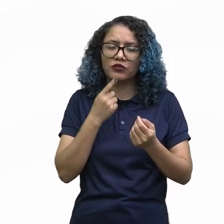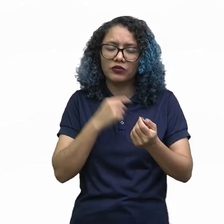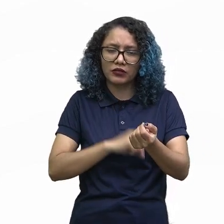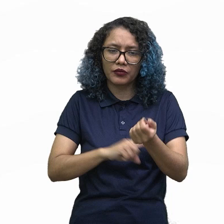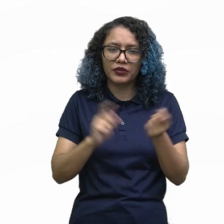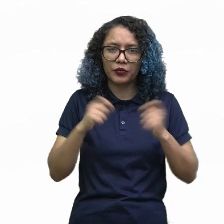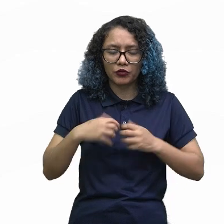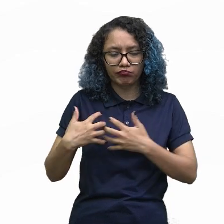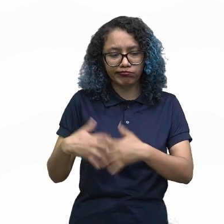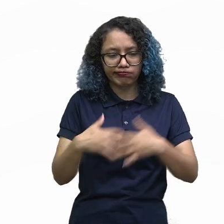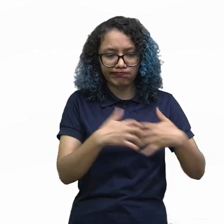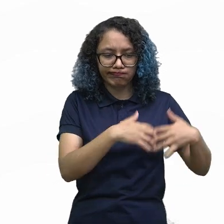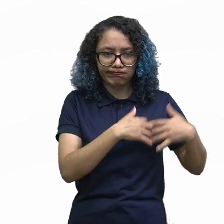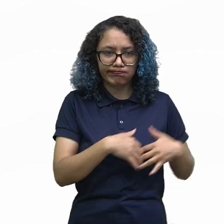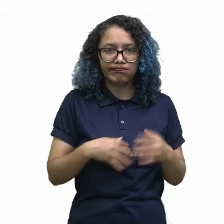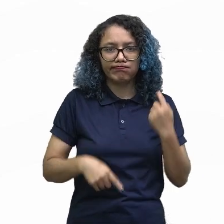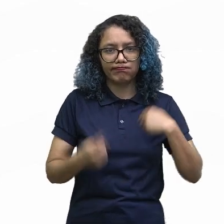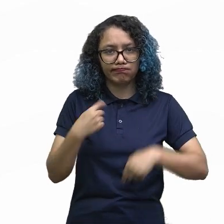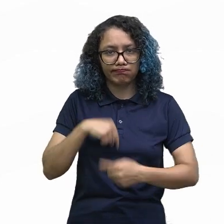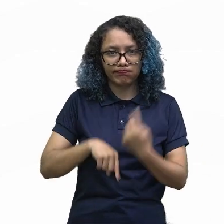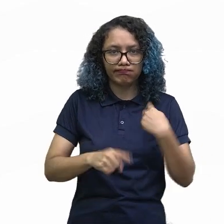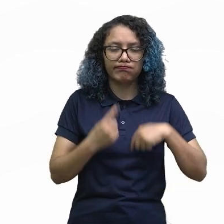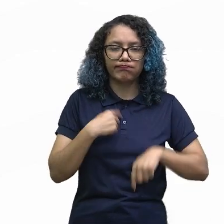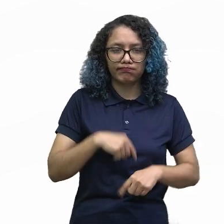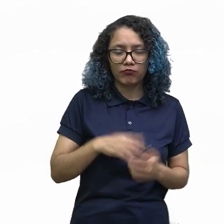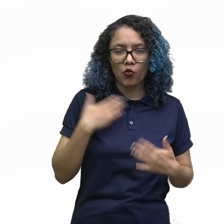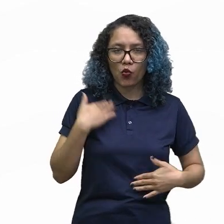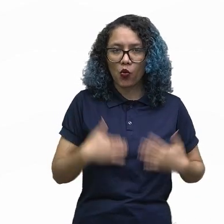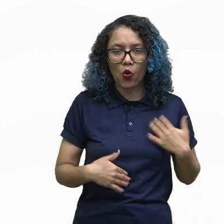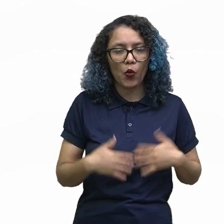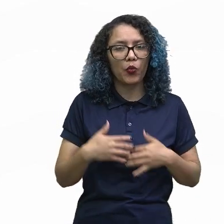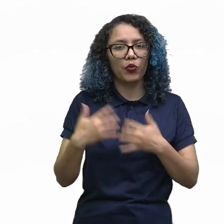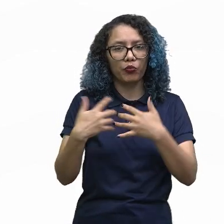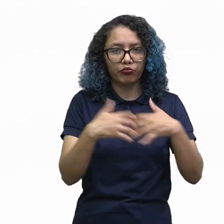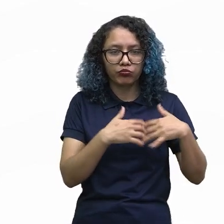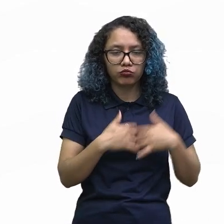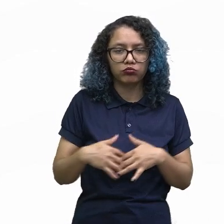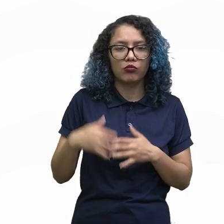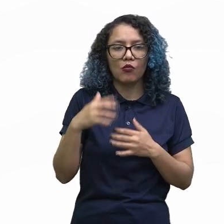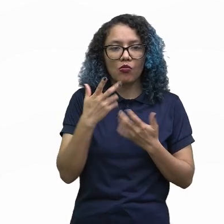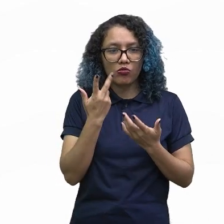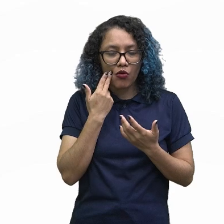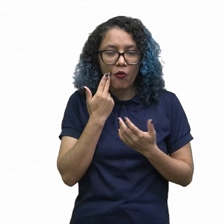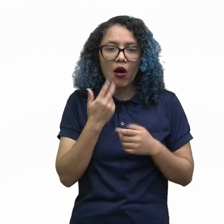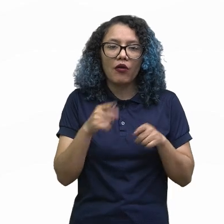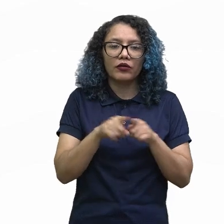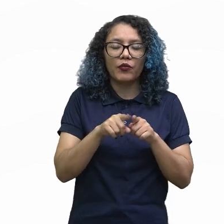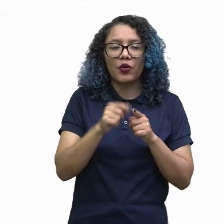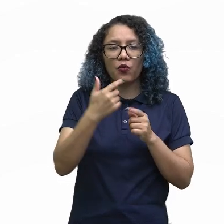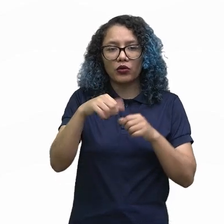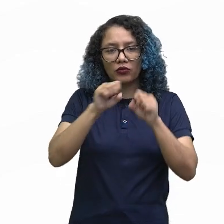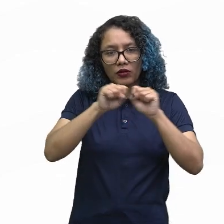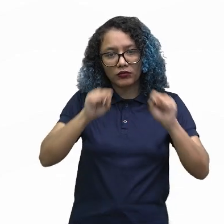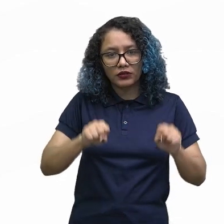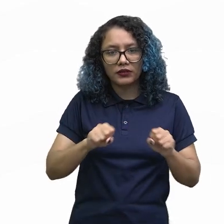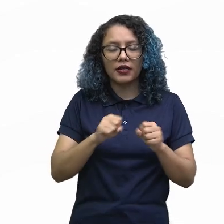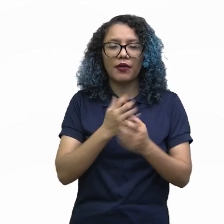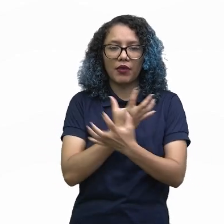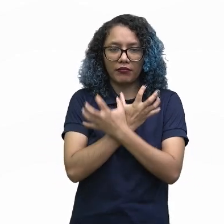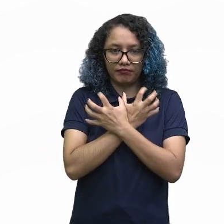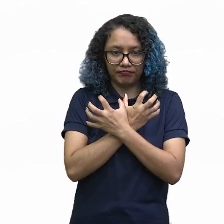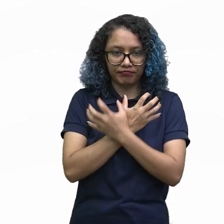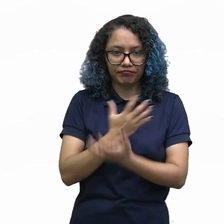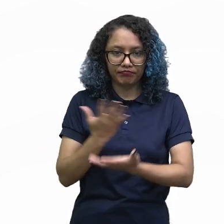funcionar ali para o nosso metabolismo, né? Para que o nosso organismo possa funcionar corretamente. Nós temos também o sistema esquelético,